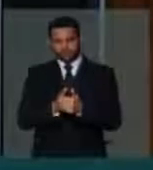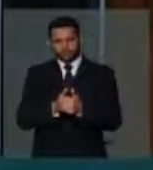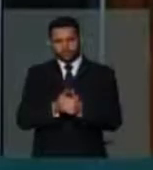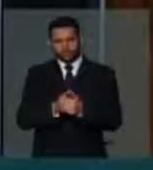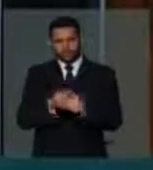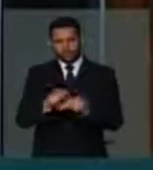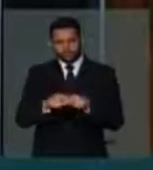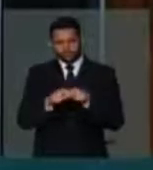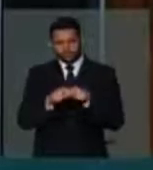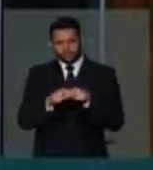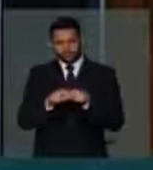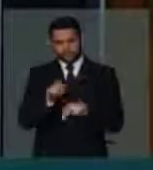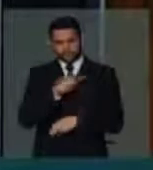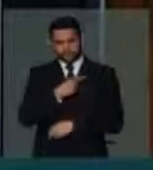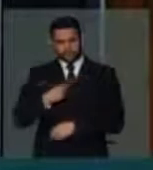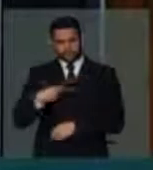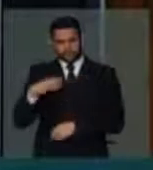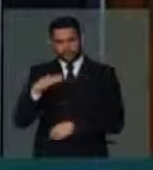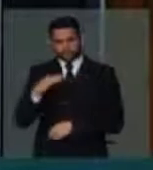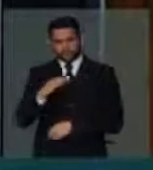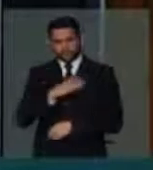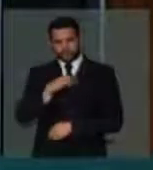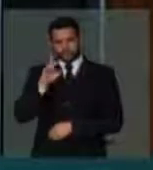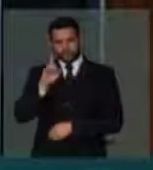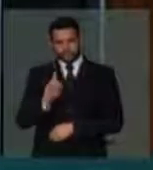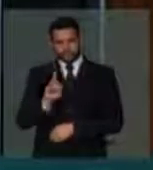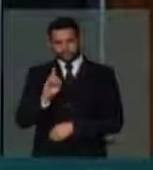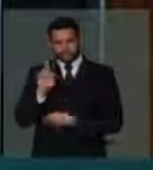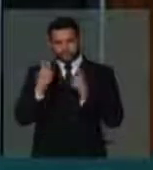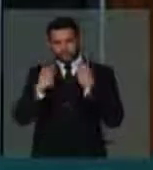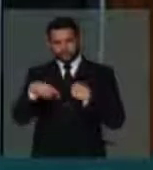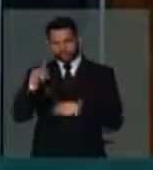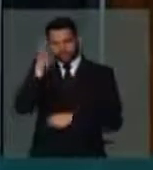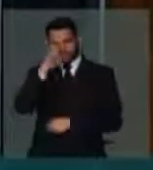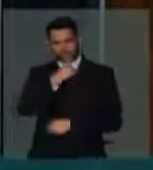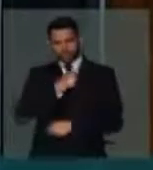na condição de presidente da Comissão de Direitos Humanos, senhor presidente,